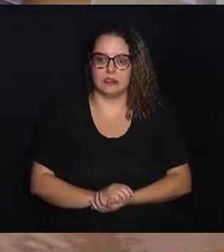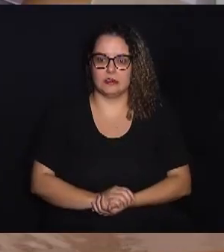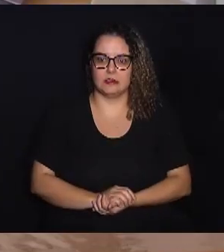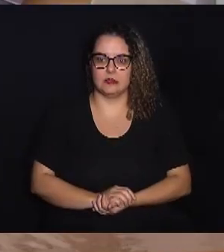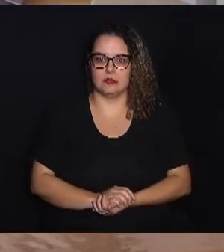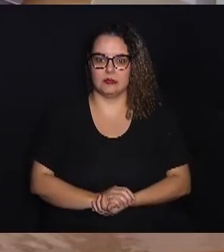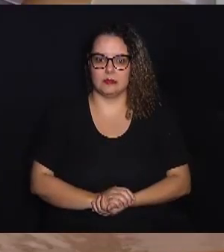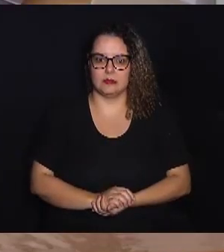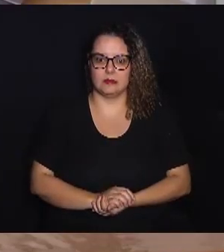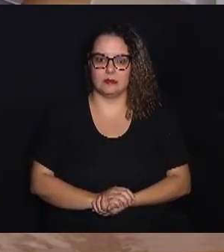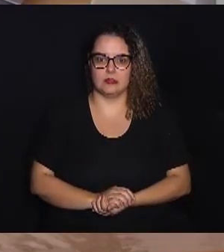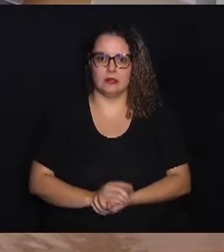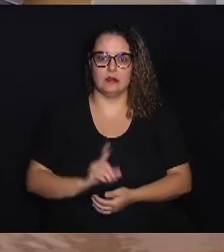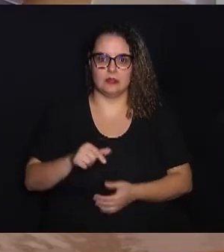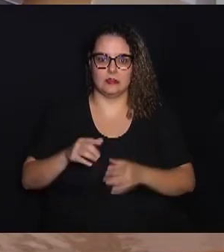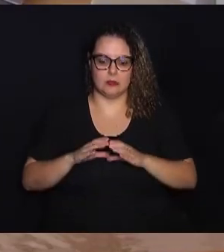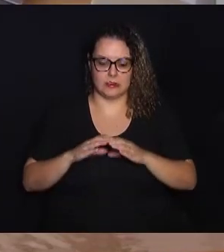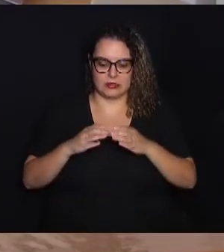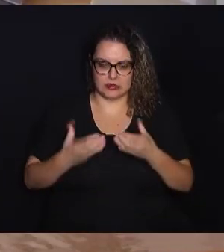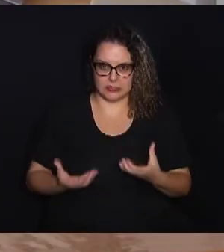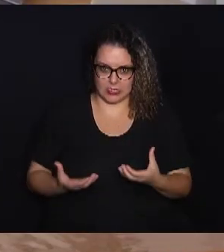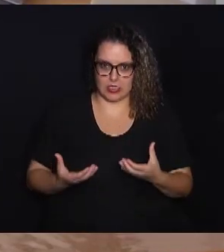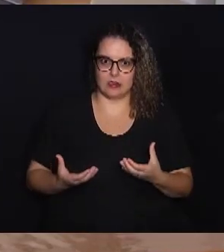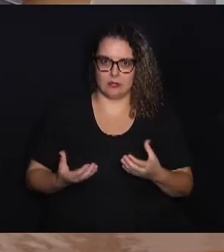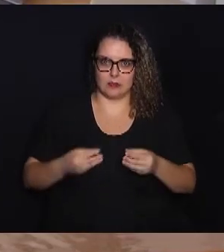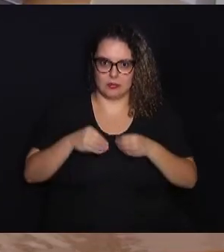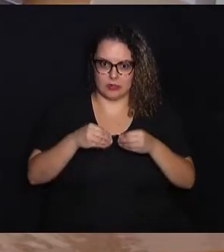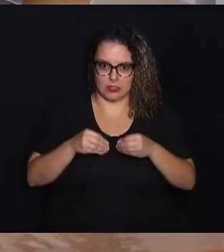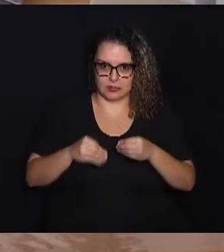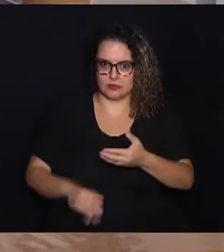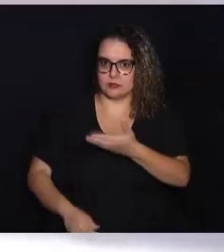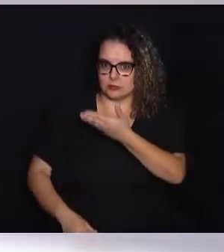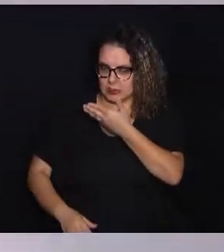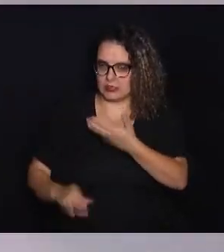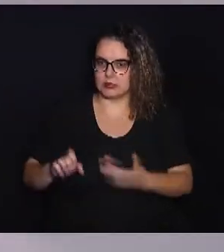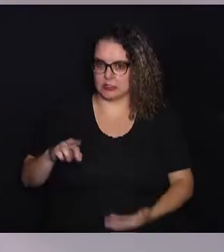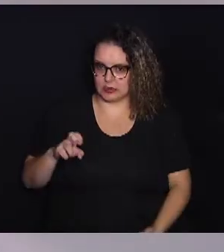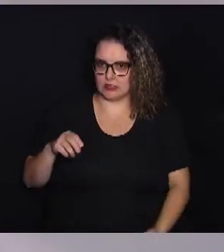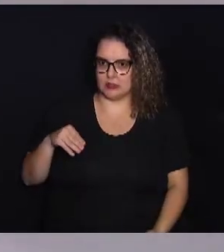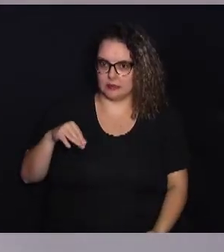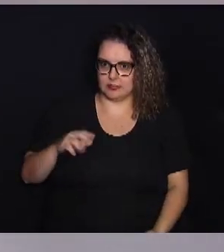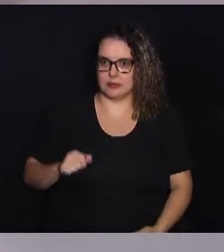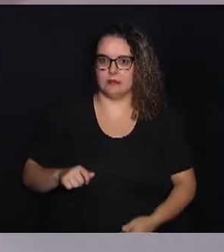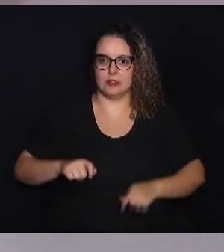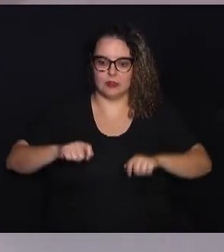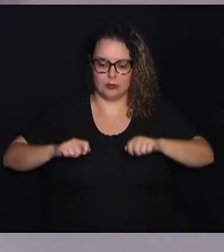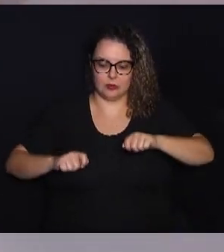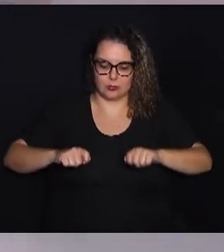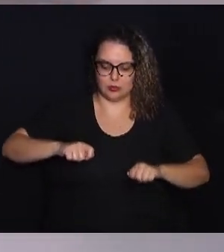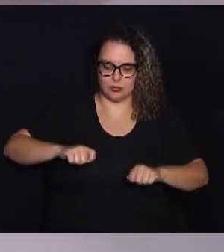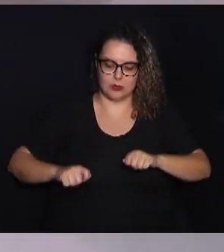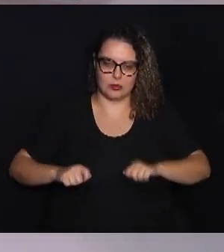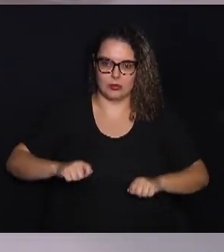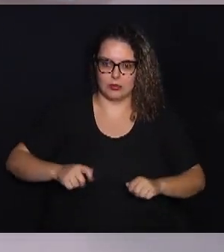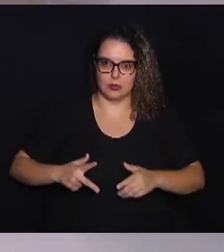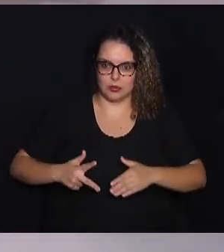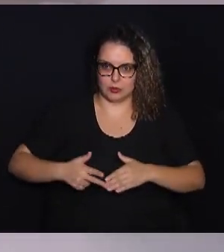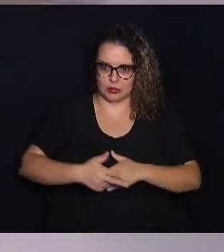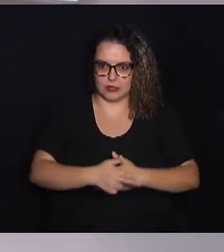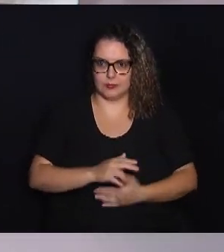Depois que a gente abre o bloquinho da cerâmica, a gente vai cortar. E aqui eu